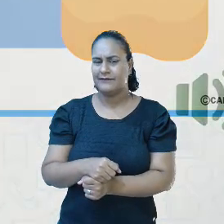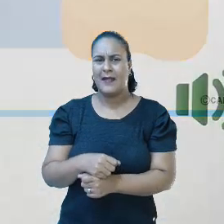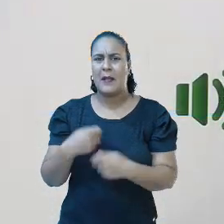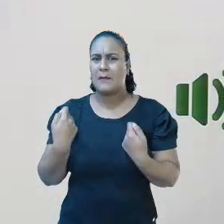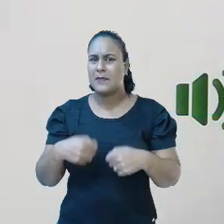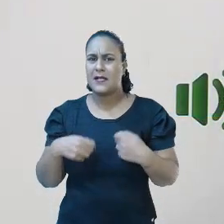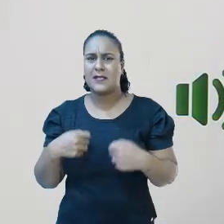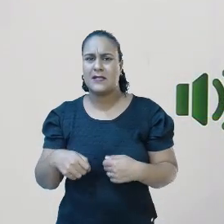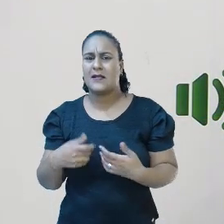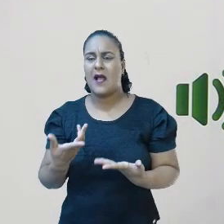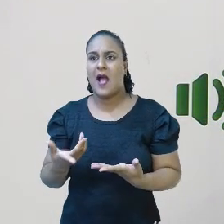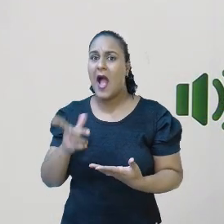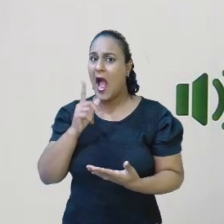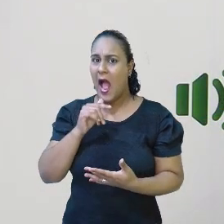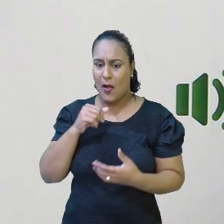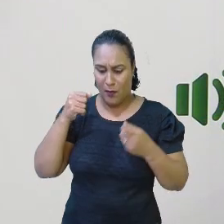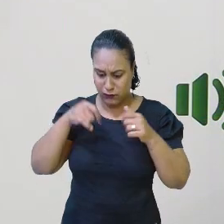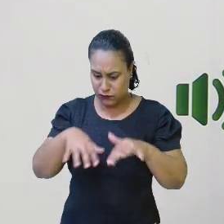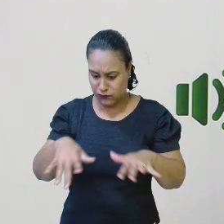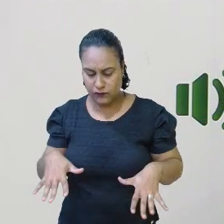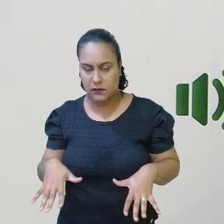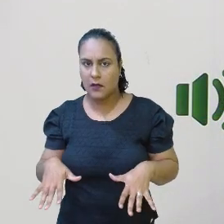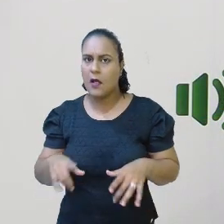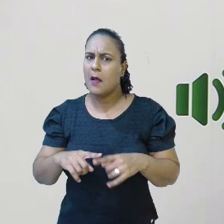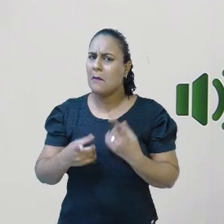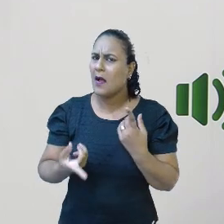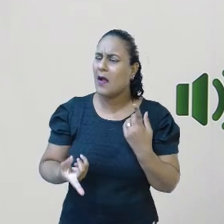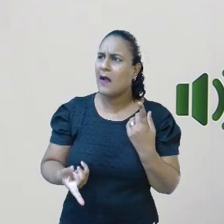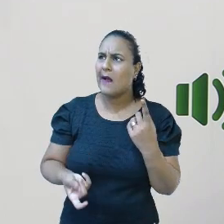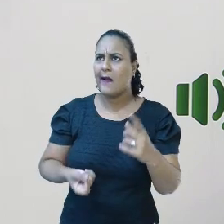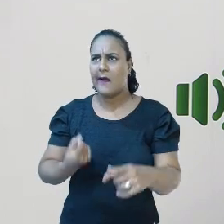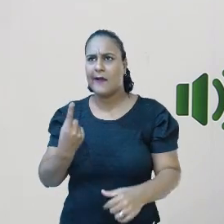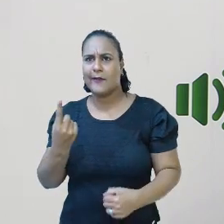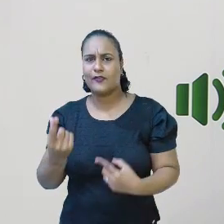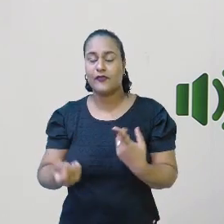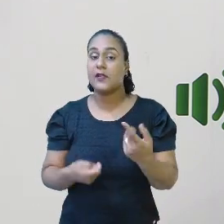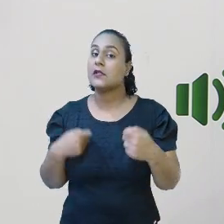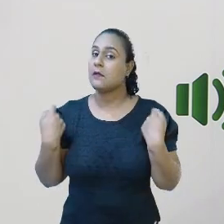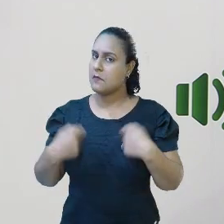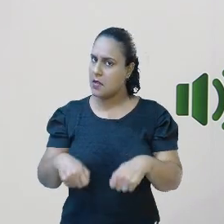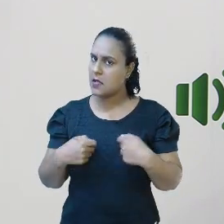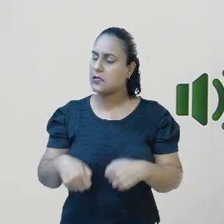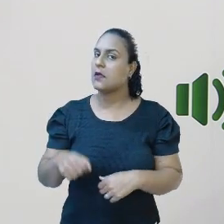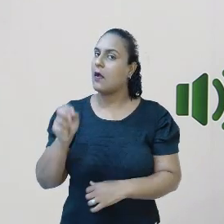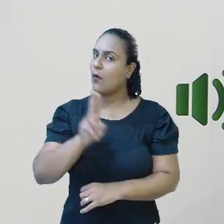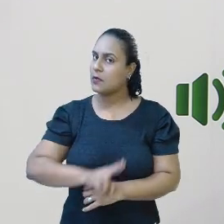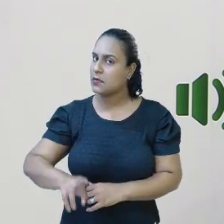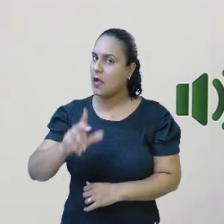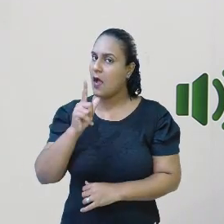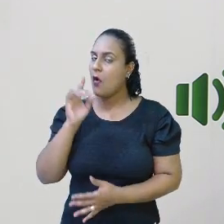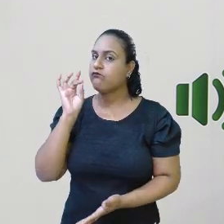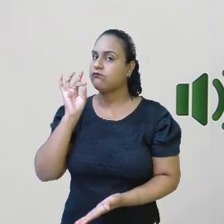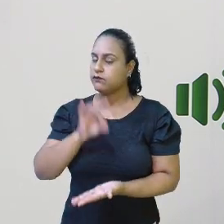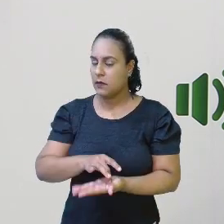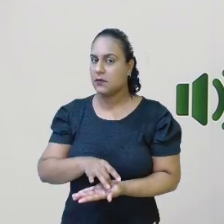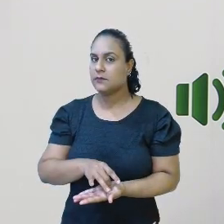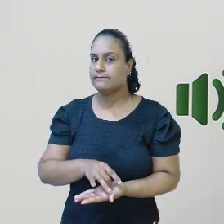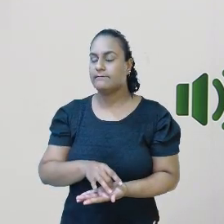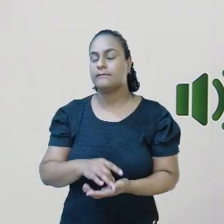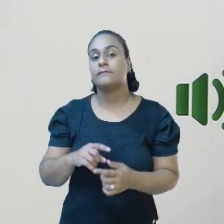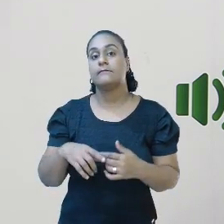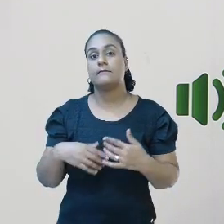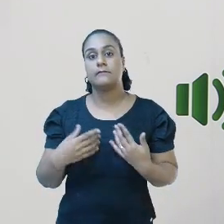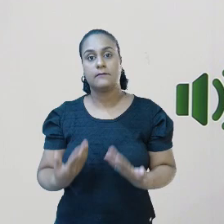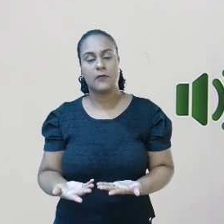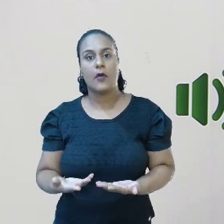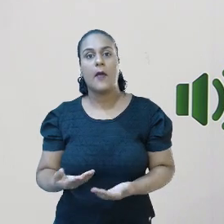precisar lavar constantemente. Mas a gente sabe que em algumas situações a gente precisa lavar, utilizar a água. Aí o ideal é que